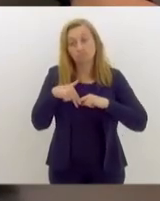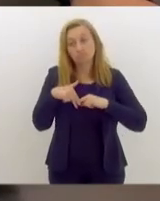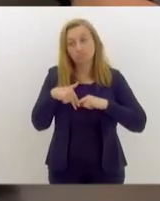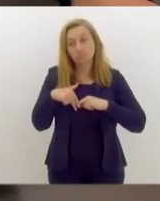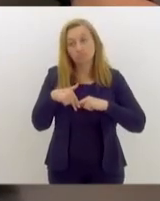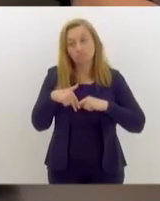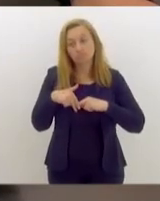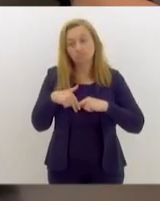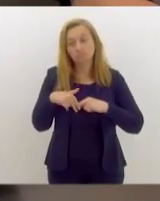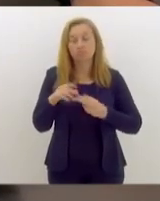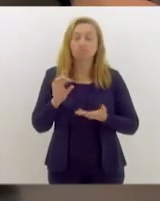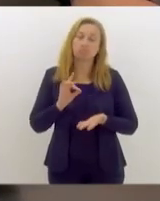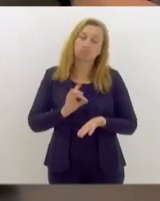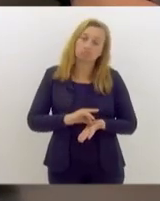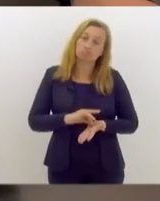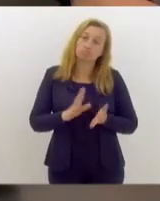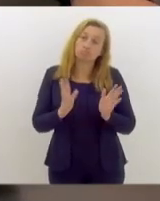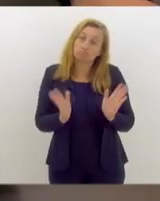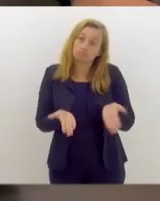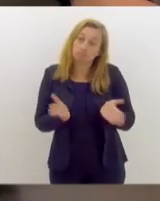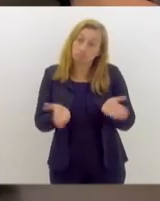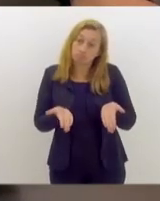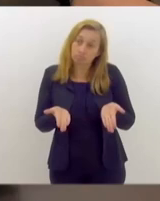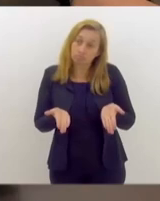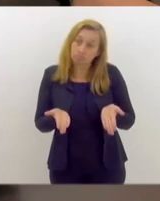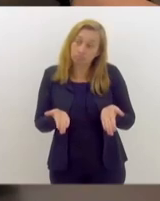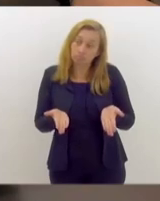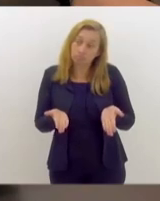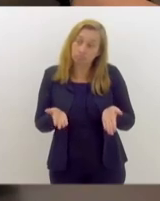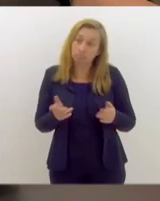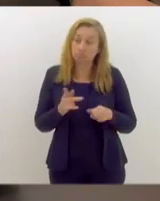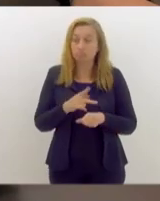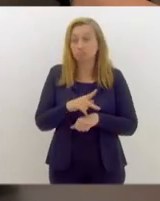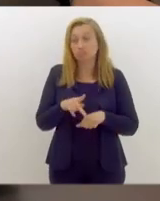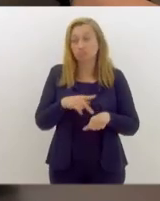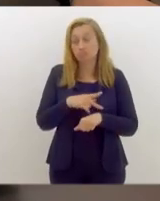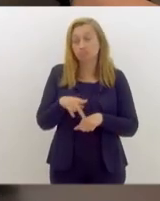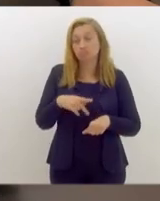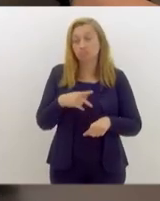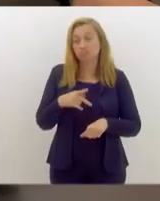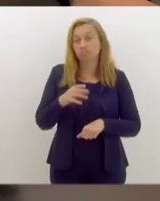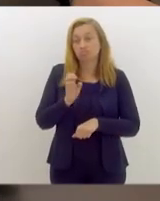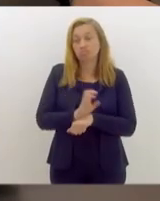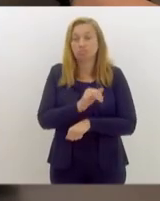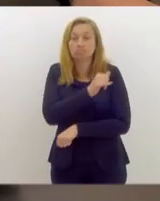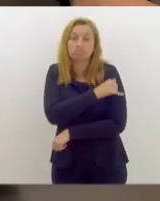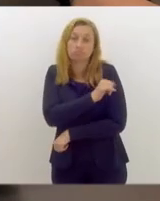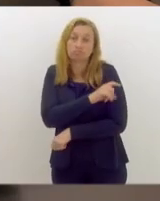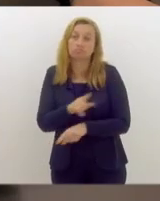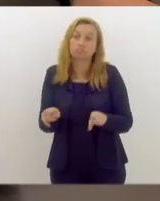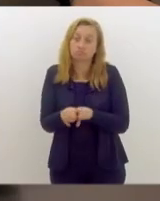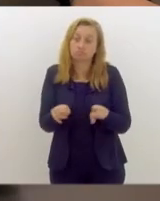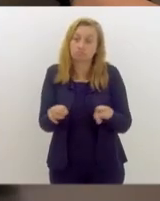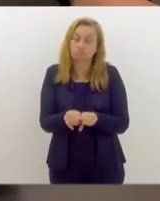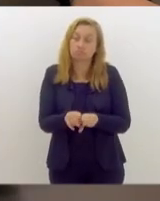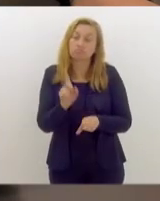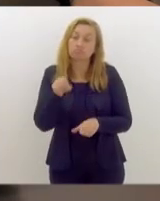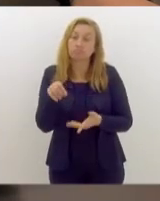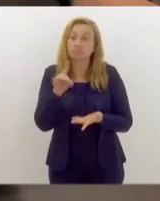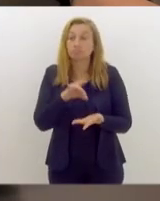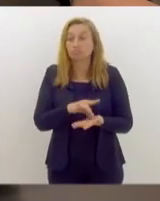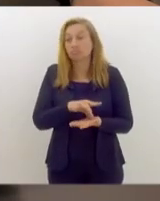uma realidade hoje posta no nosso país e que atinge o estado do Rio de Janeiro também, que é essa